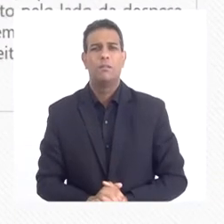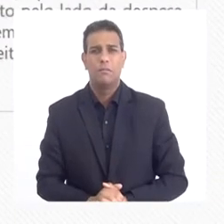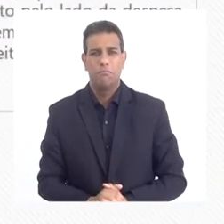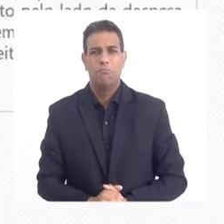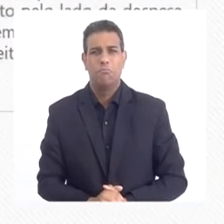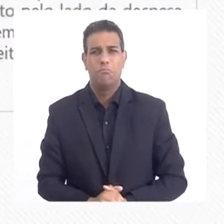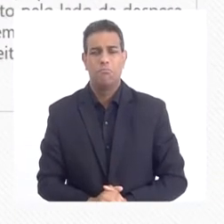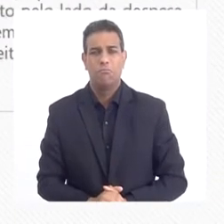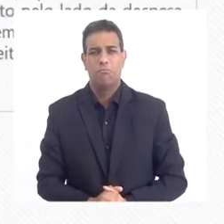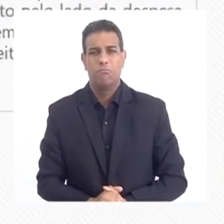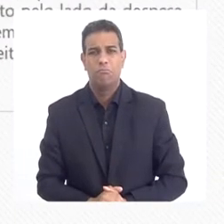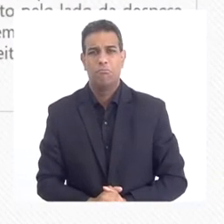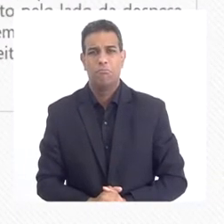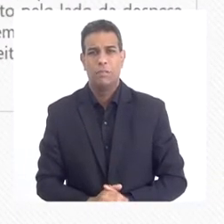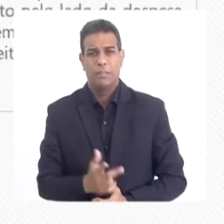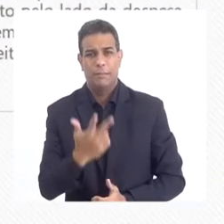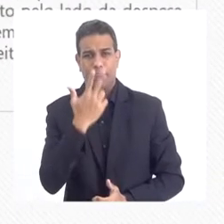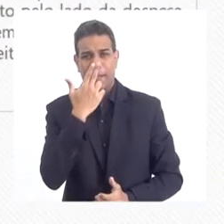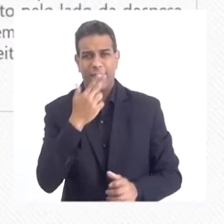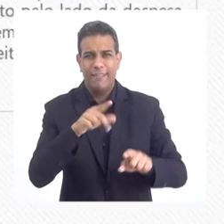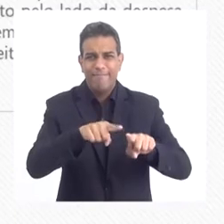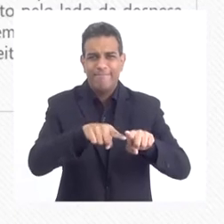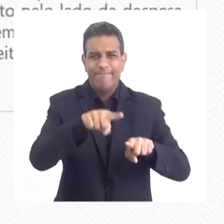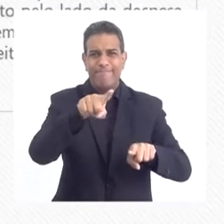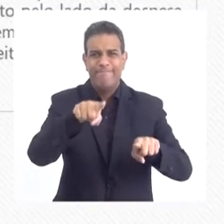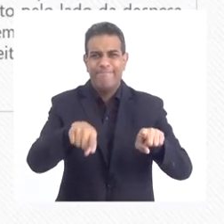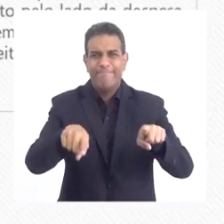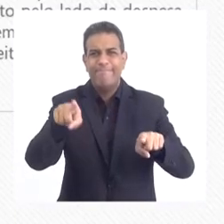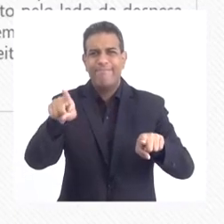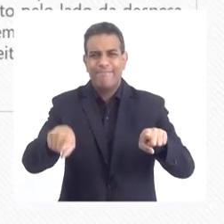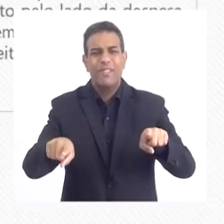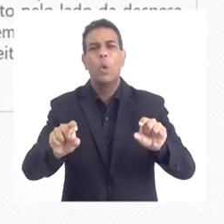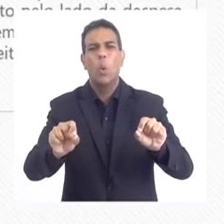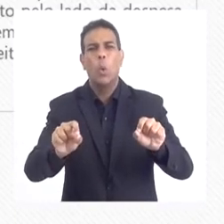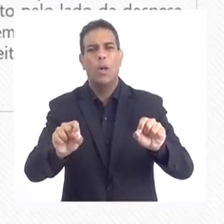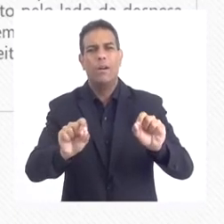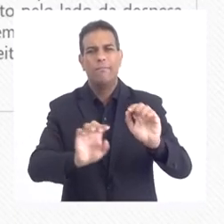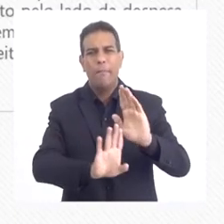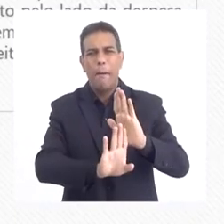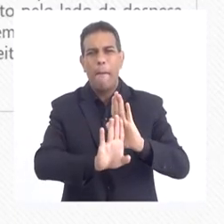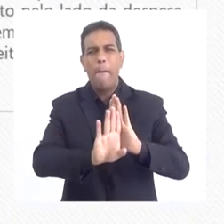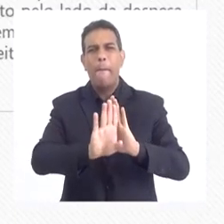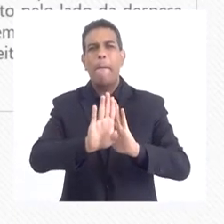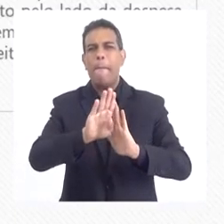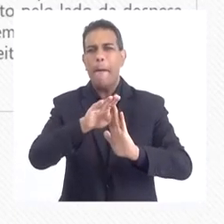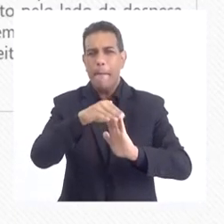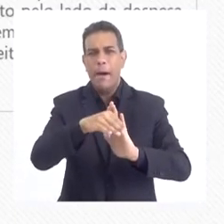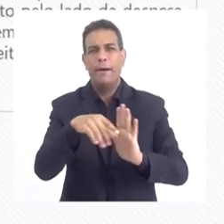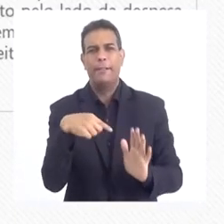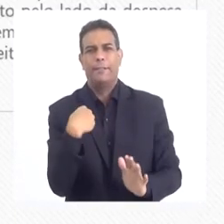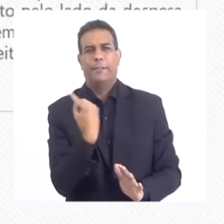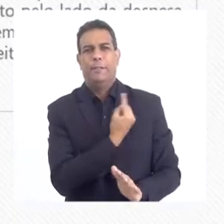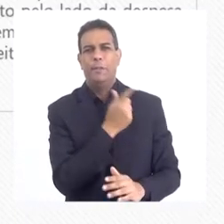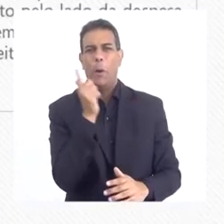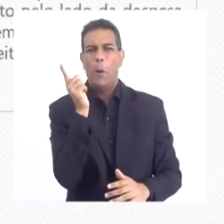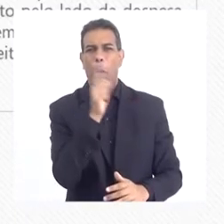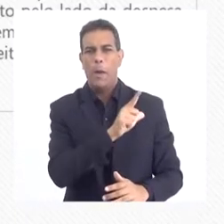Aí é o gráfico demonstrando as metas, né, que nós atingimos.